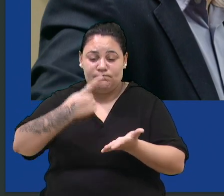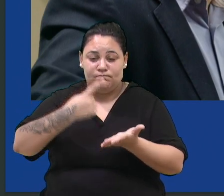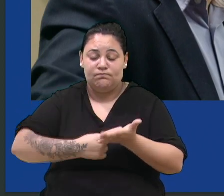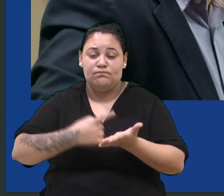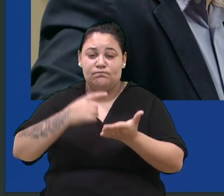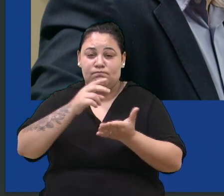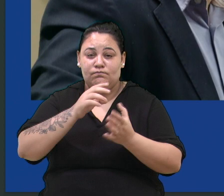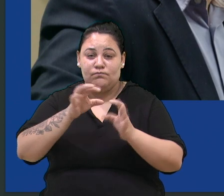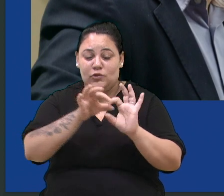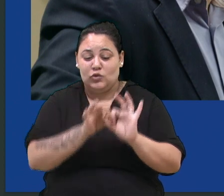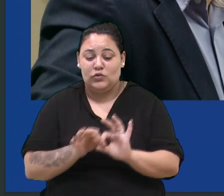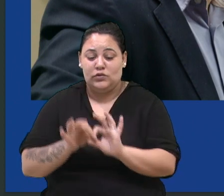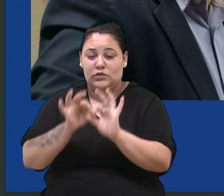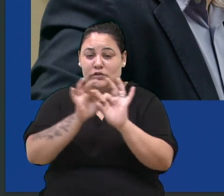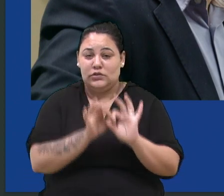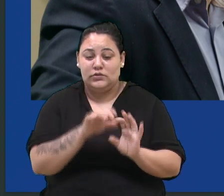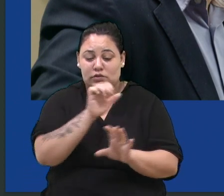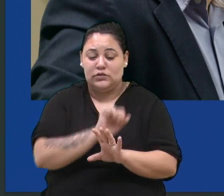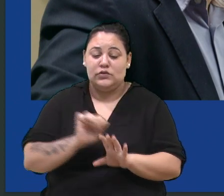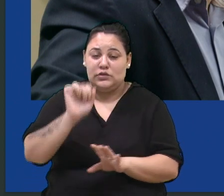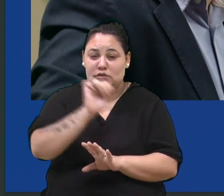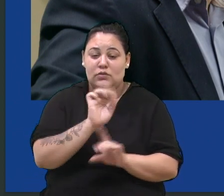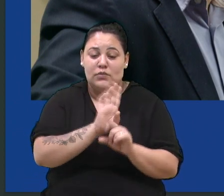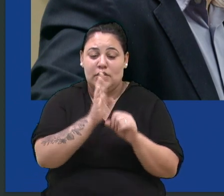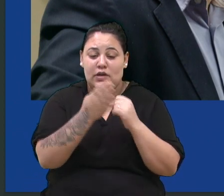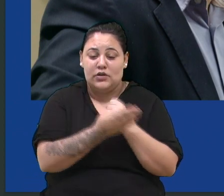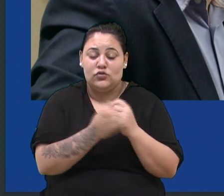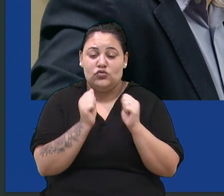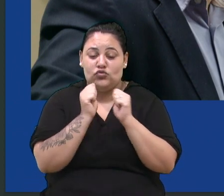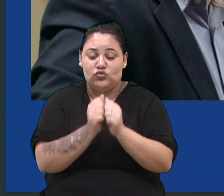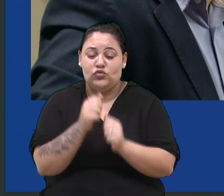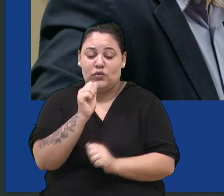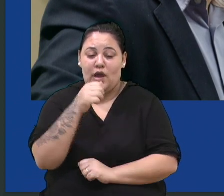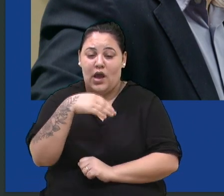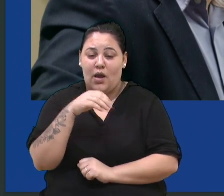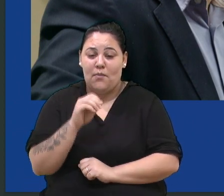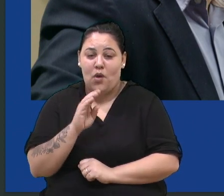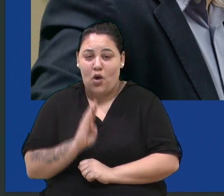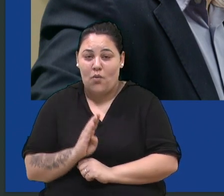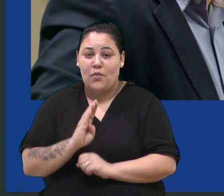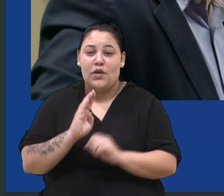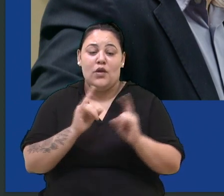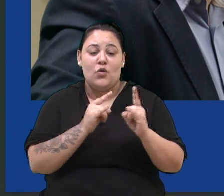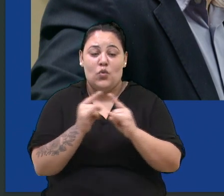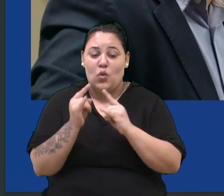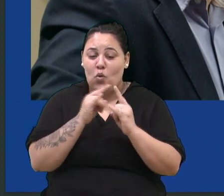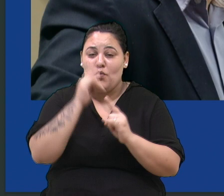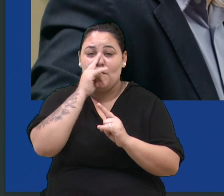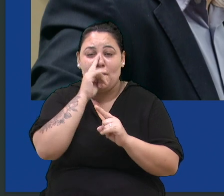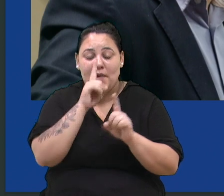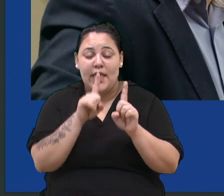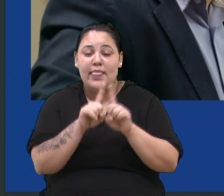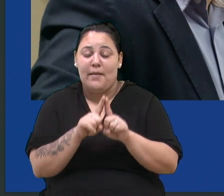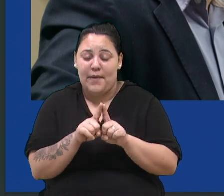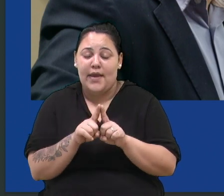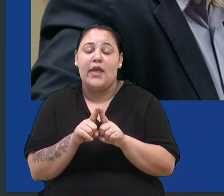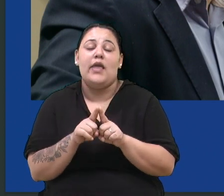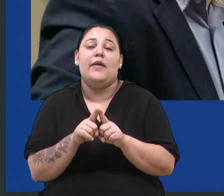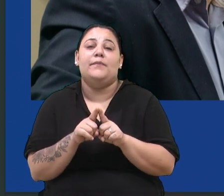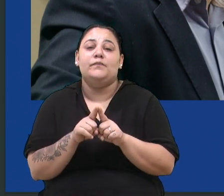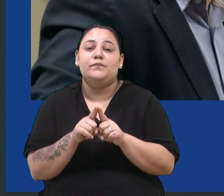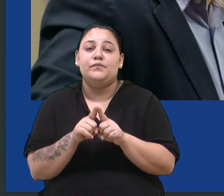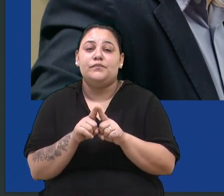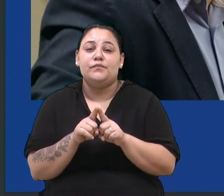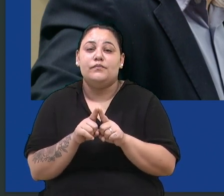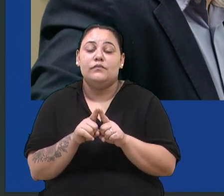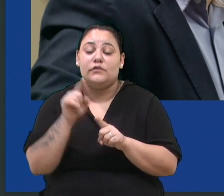associações de bairro, com as AMOBs, com os clubes de mães, mas e com